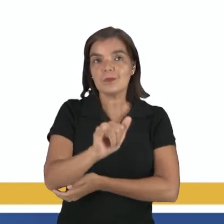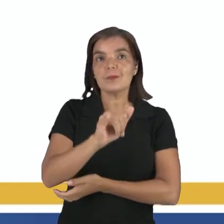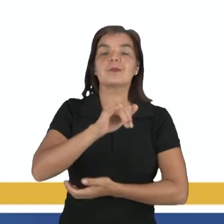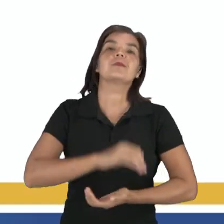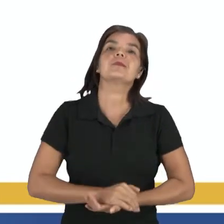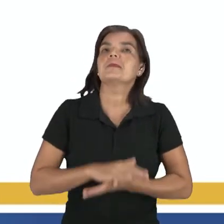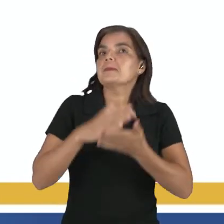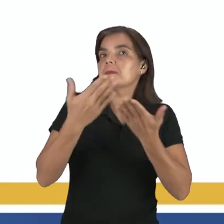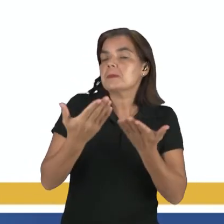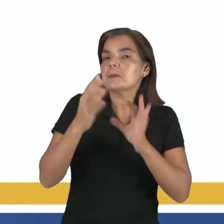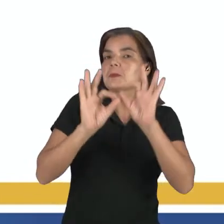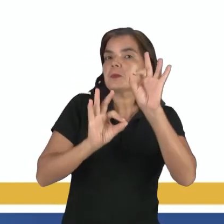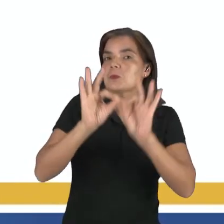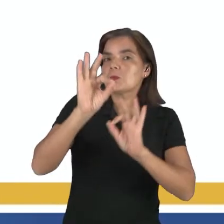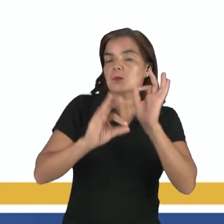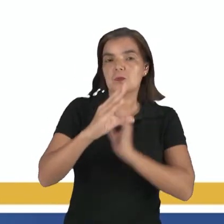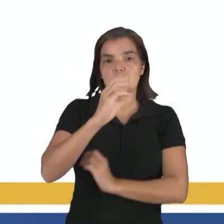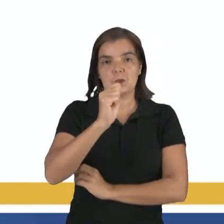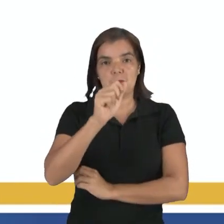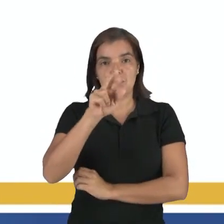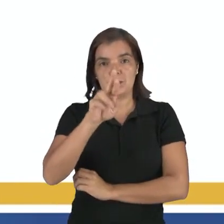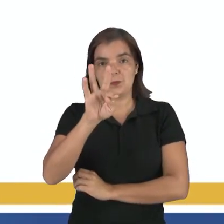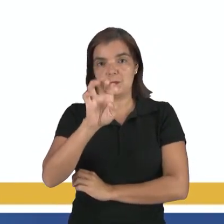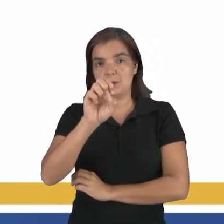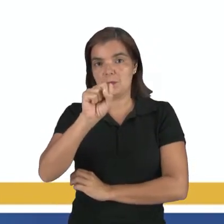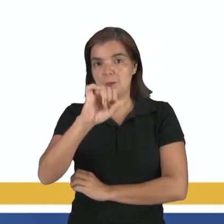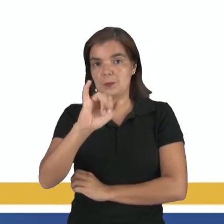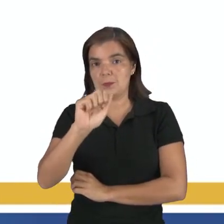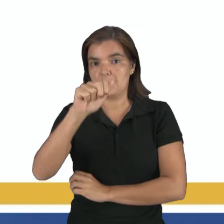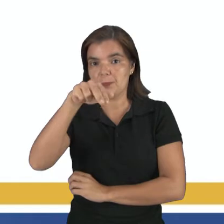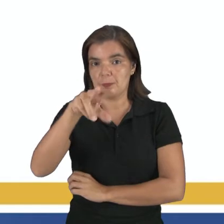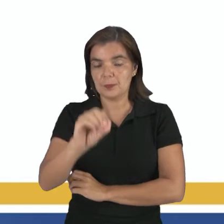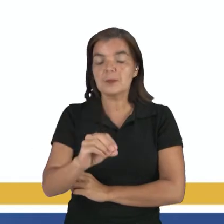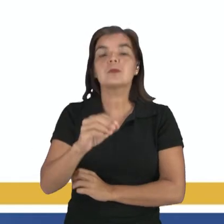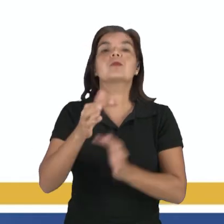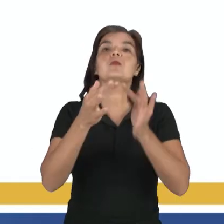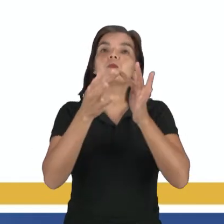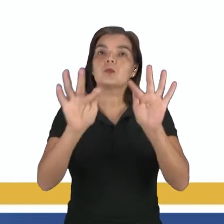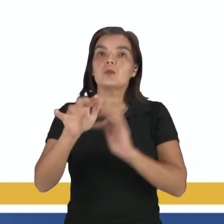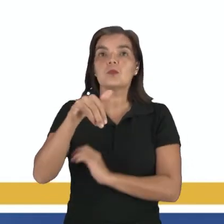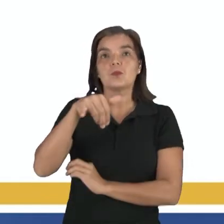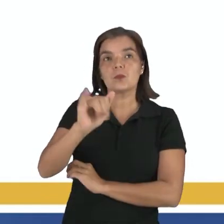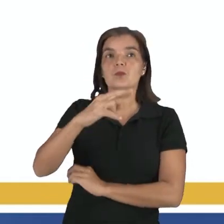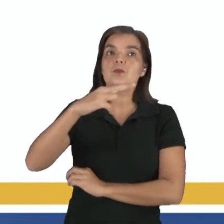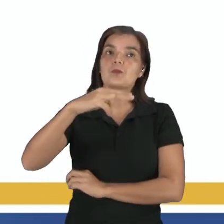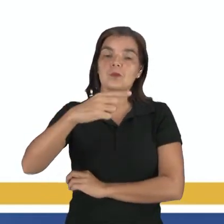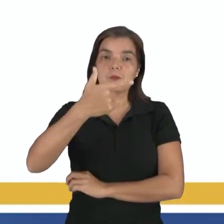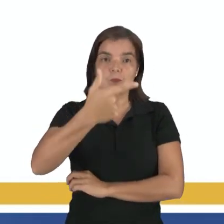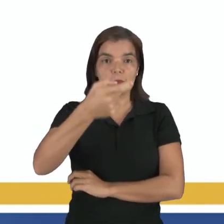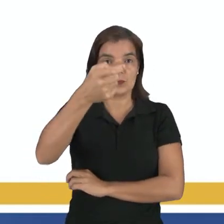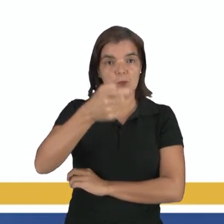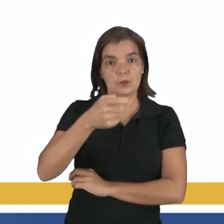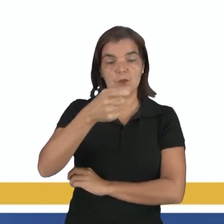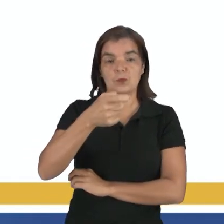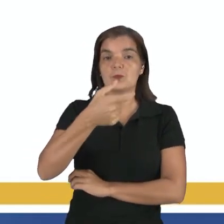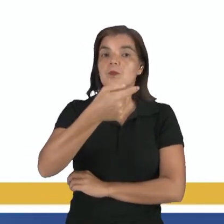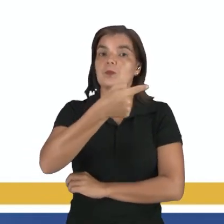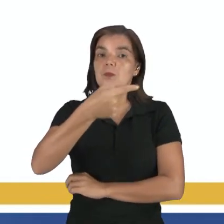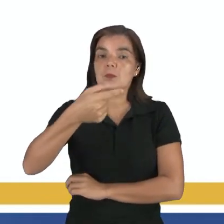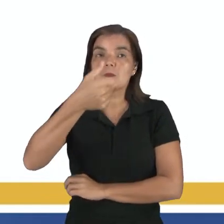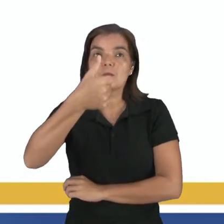y. Entenda, no plano cartesiano da função y é igual a 2x menos